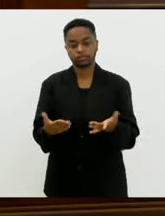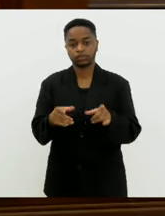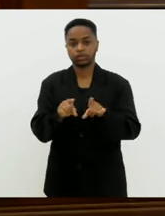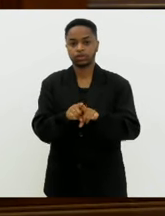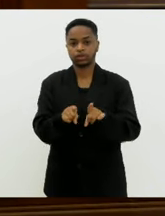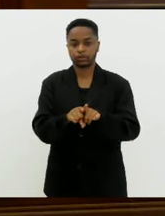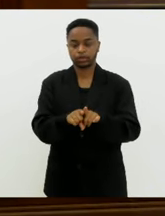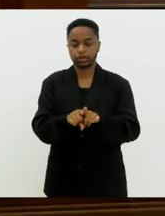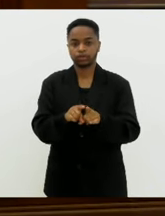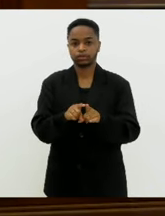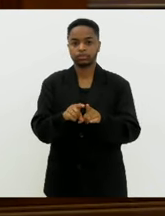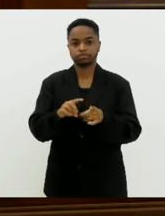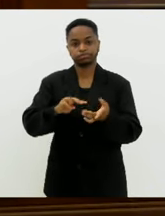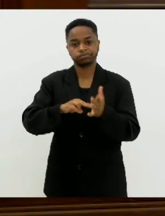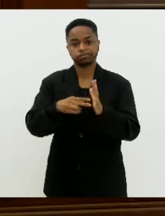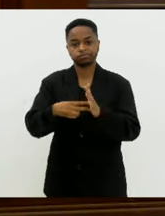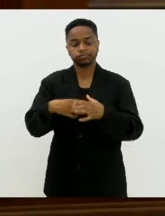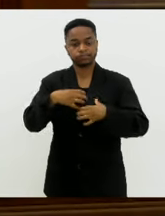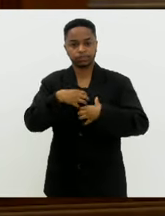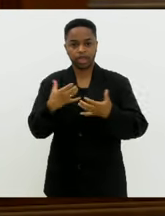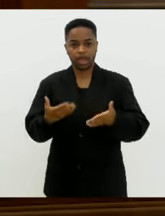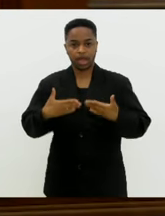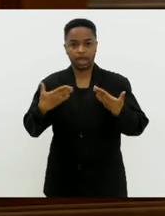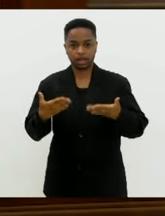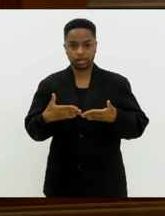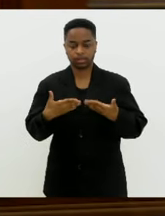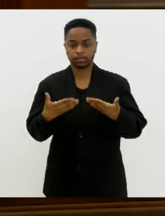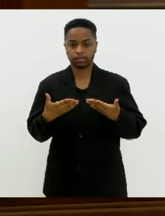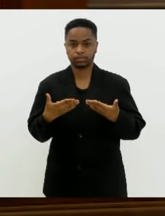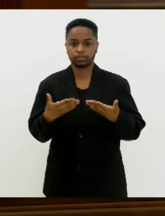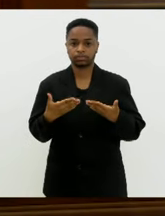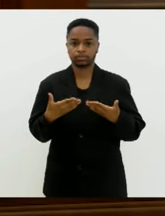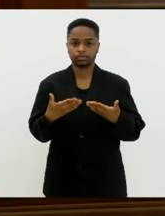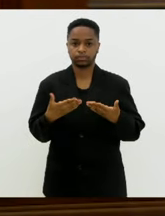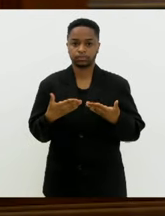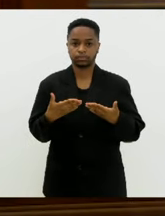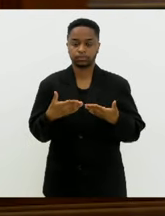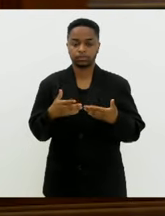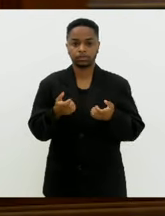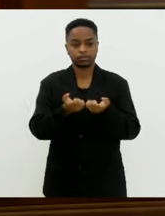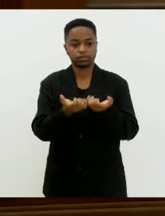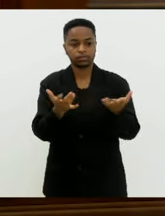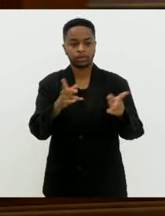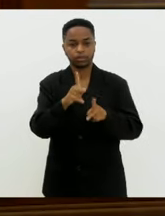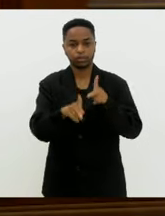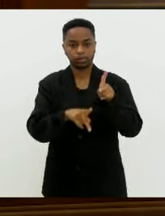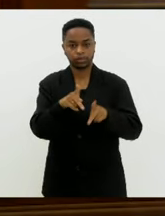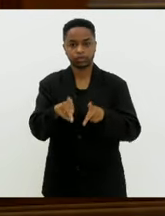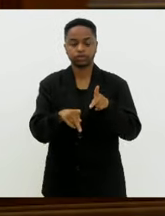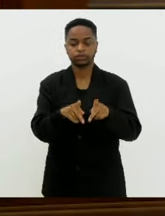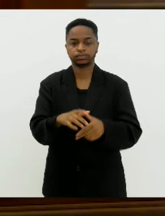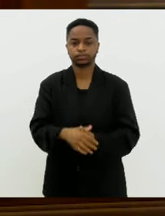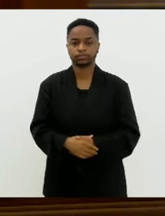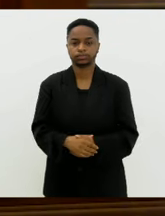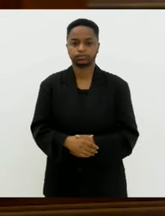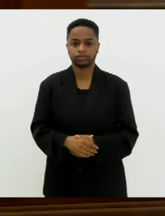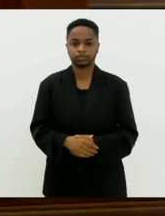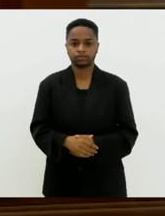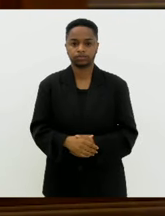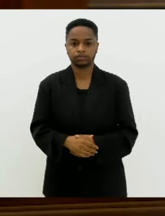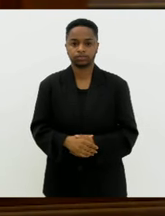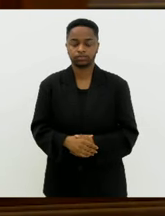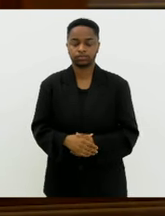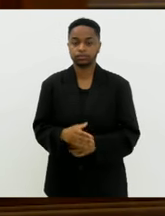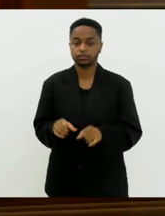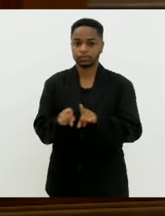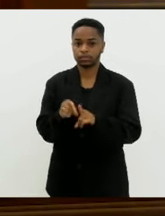mais um motivo de alegria para o nosso povo, para os nossos munícipes. Está aqui o deputado Yuri,